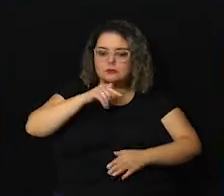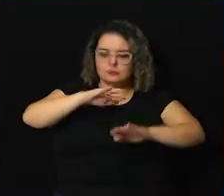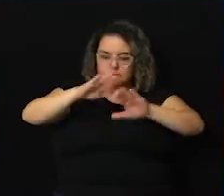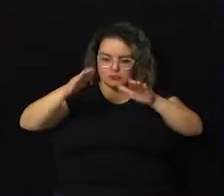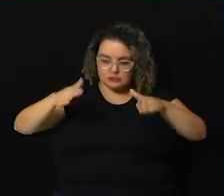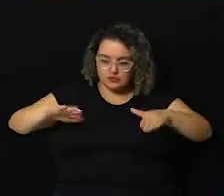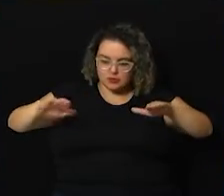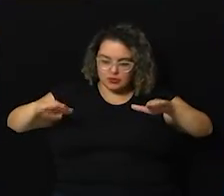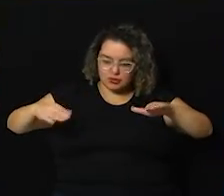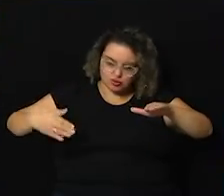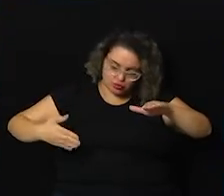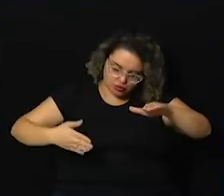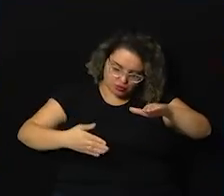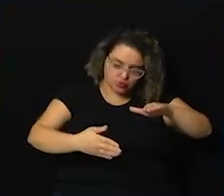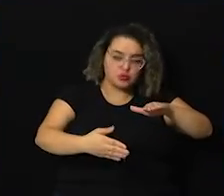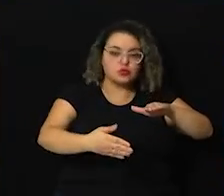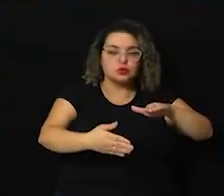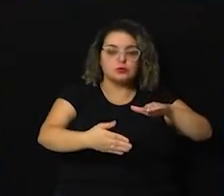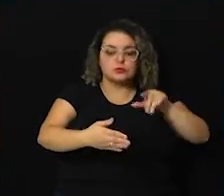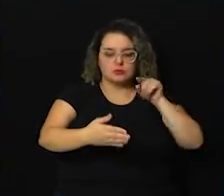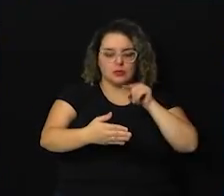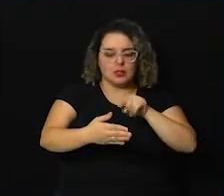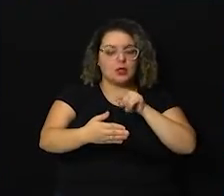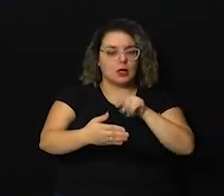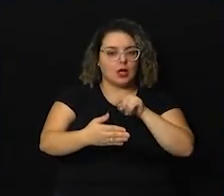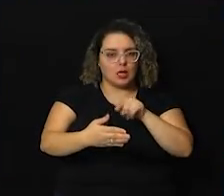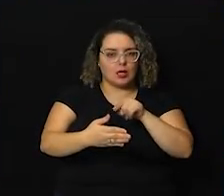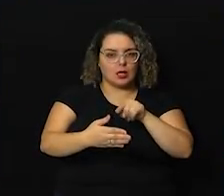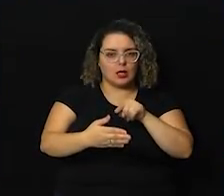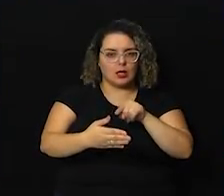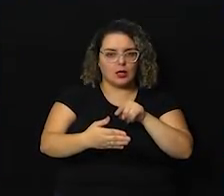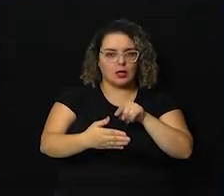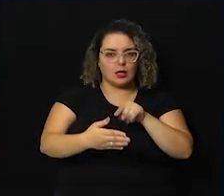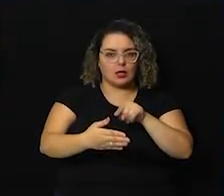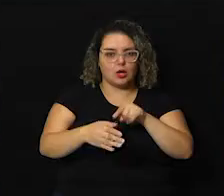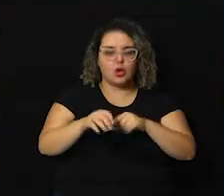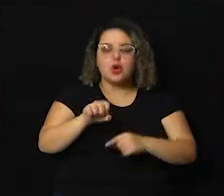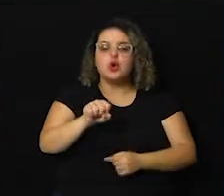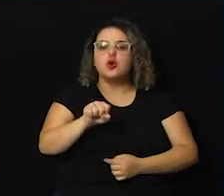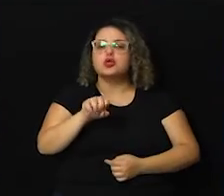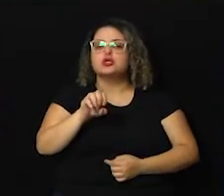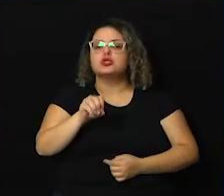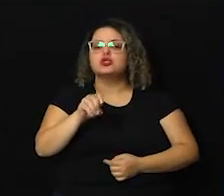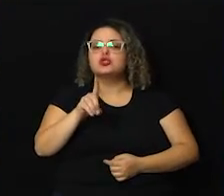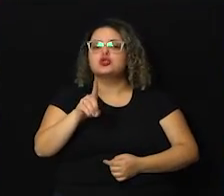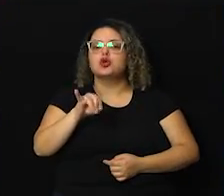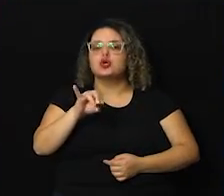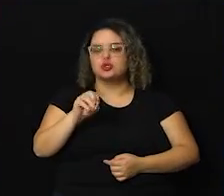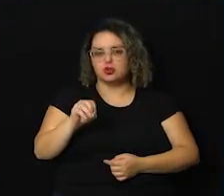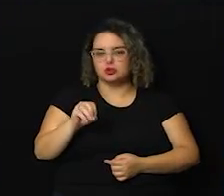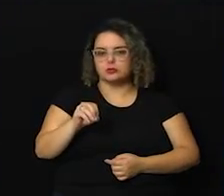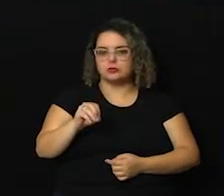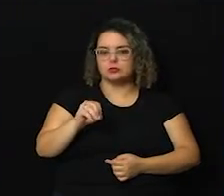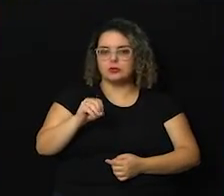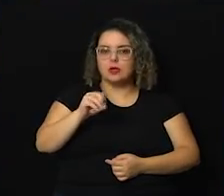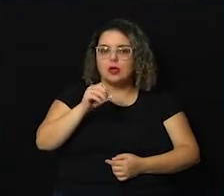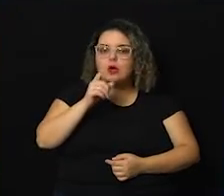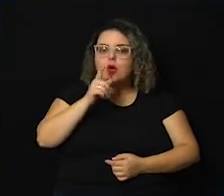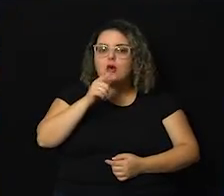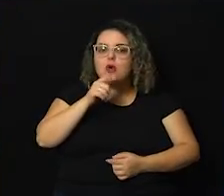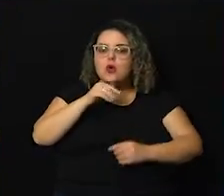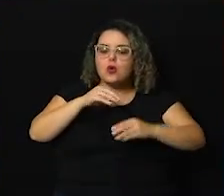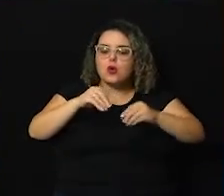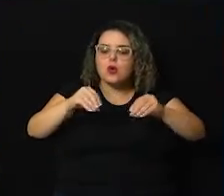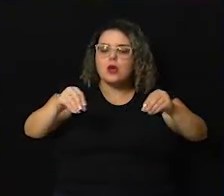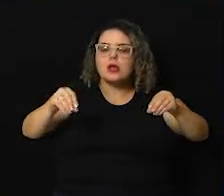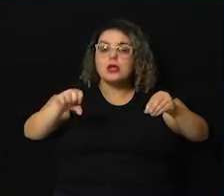mar, o que ele faz? Ele é especialista em jogar sódio para fora, porque a água do mar é